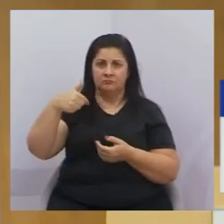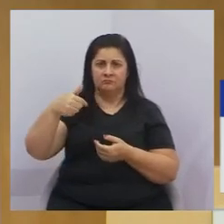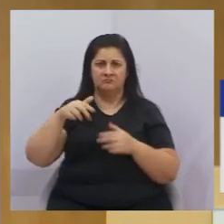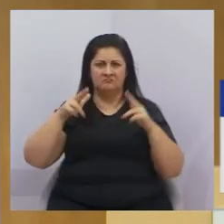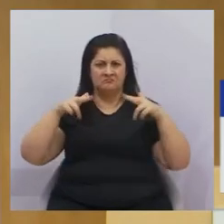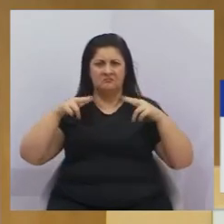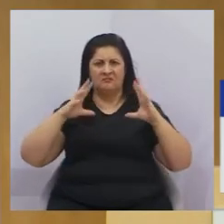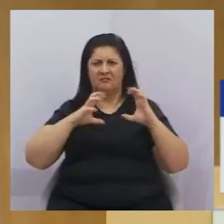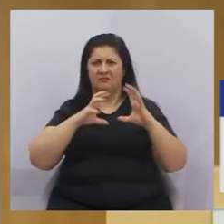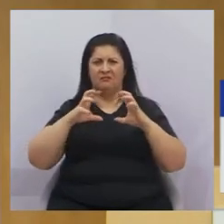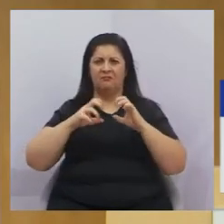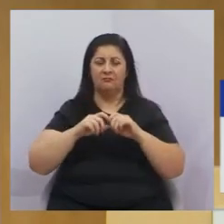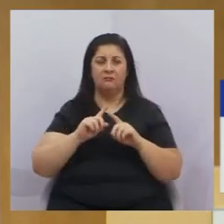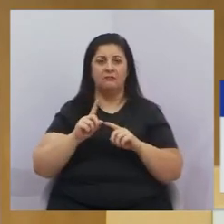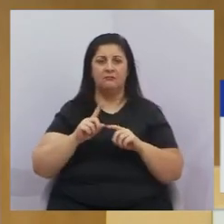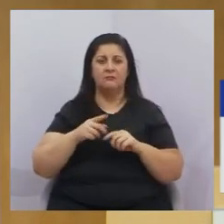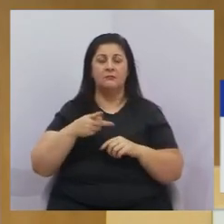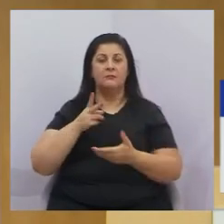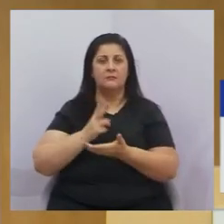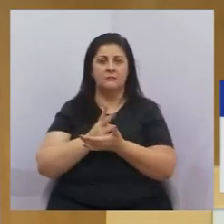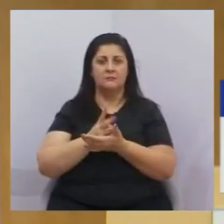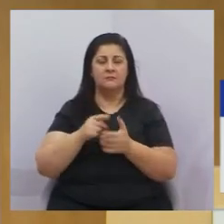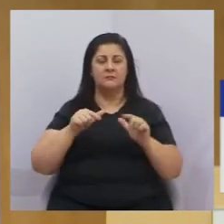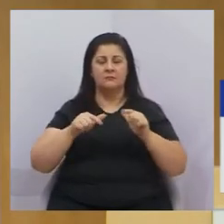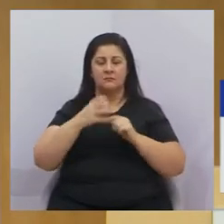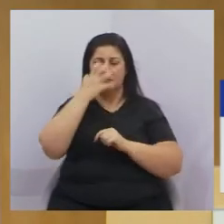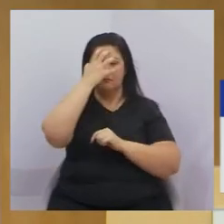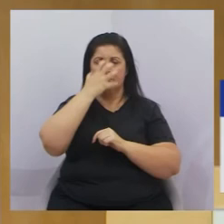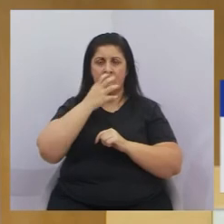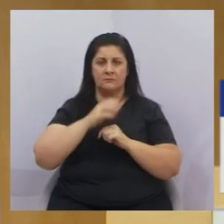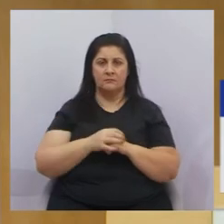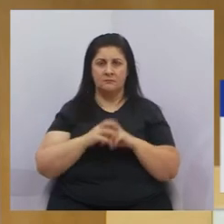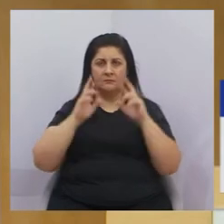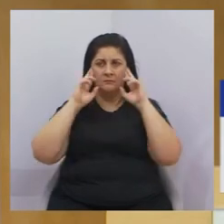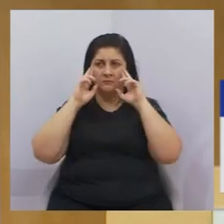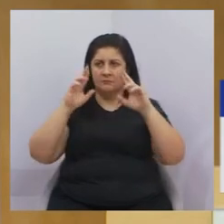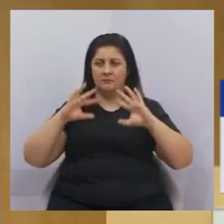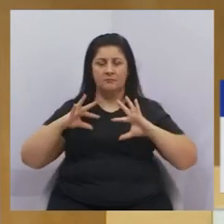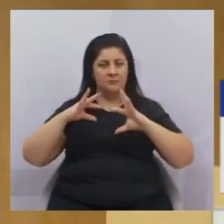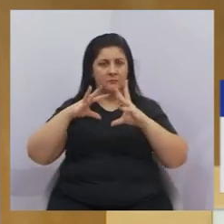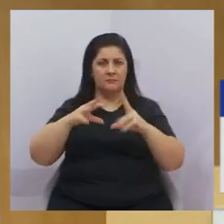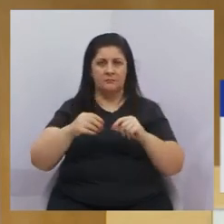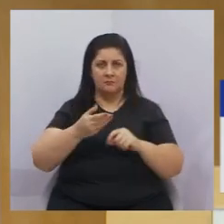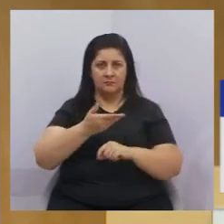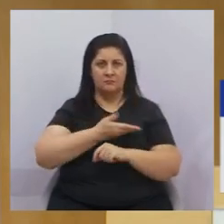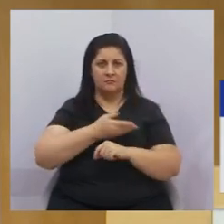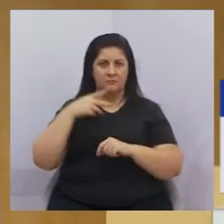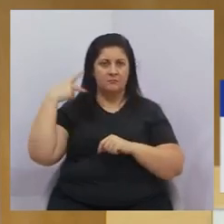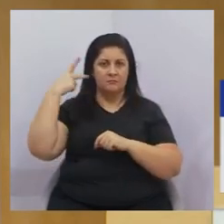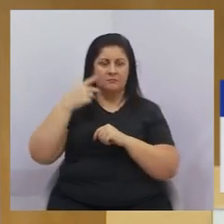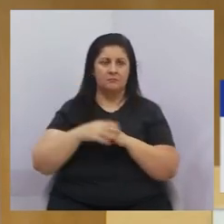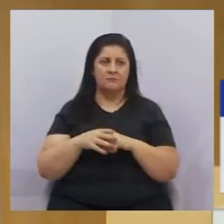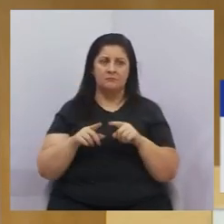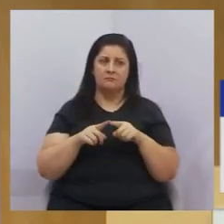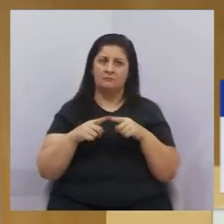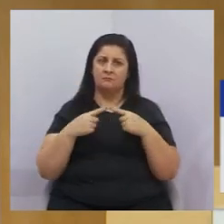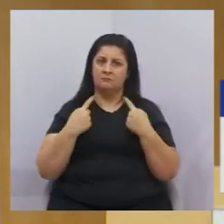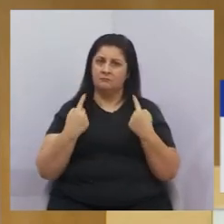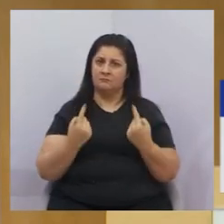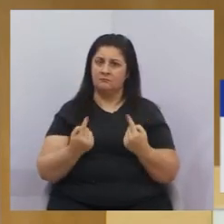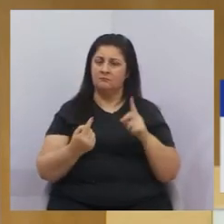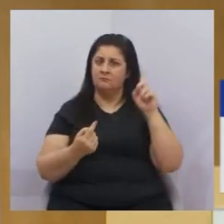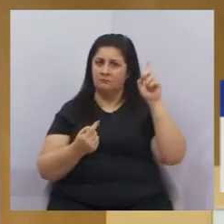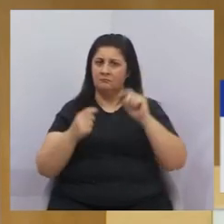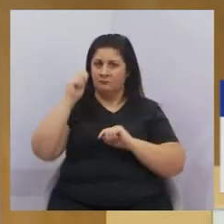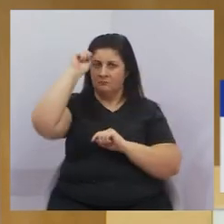politicagem, sempre fiz uma política séria, respeito todos os meus companheiros de bancada, mas, para nós, principalmente eu que